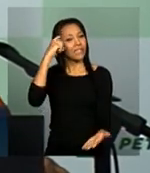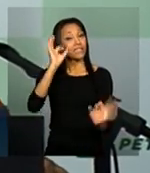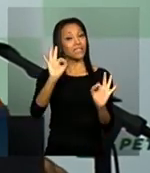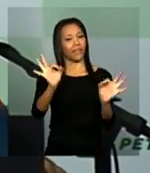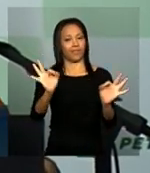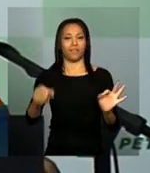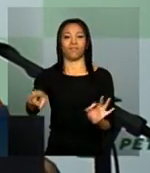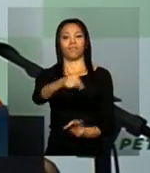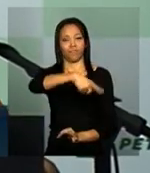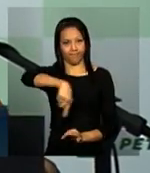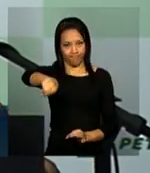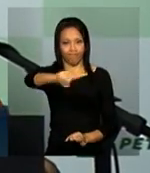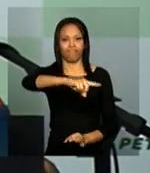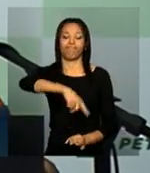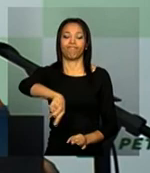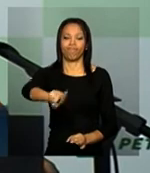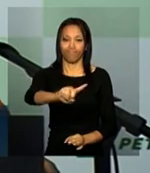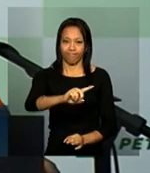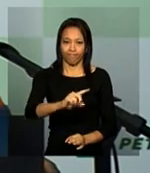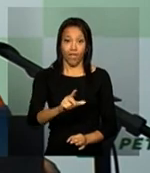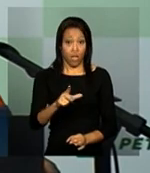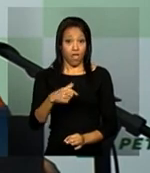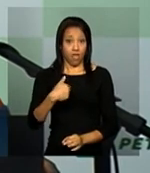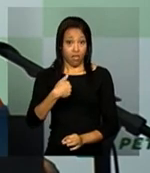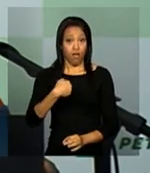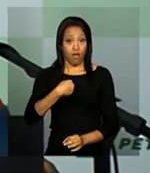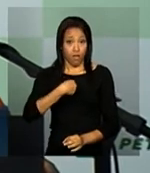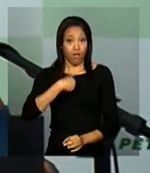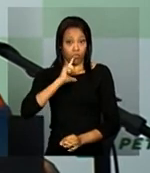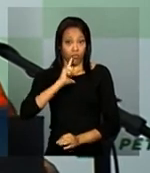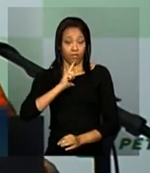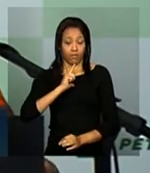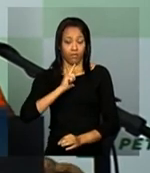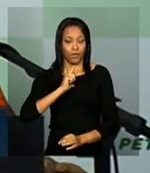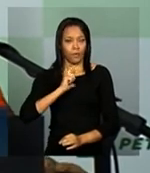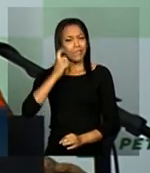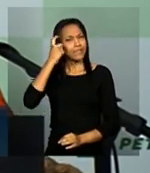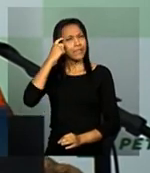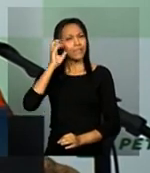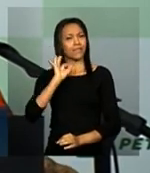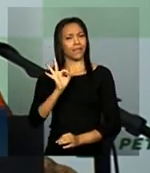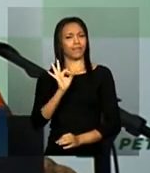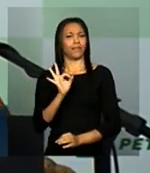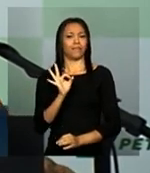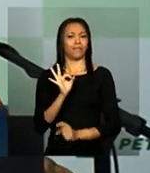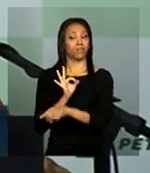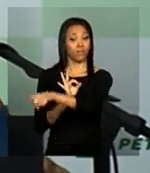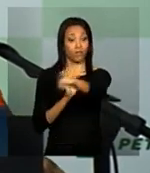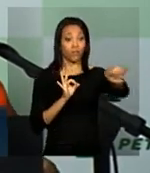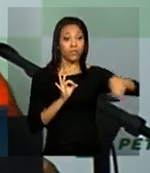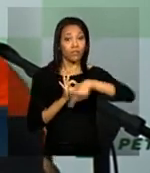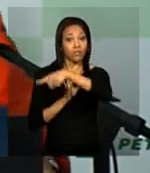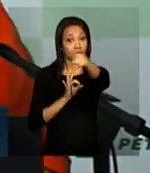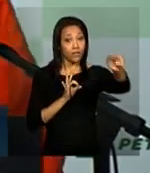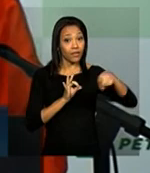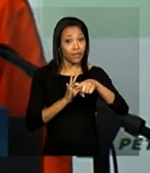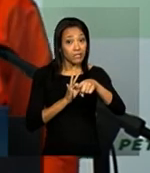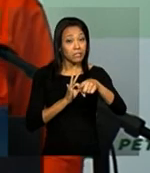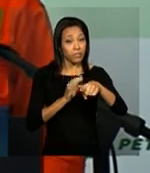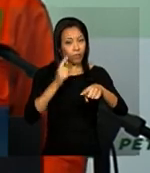E eu tenho da minha parte, a certeza que vocês são